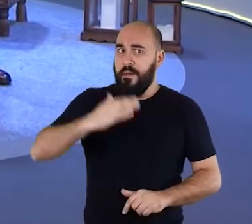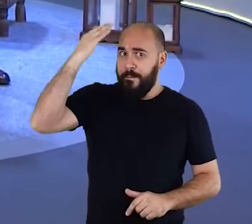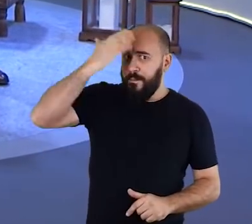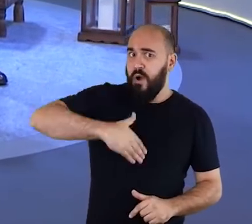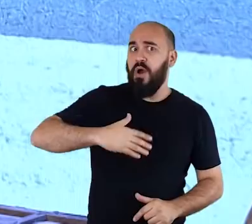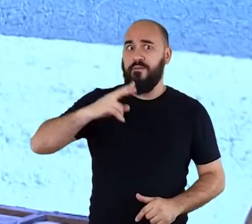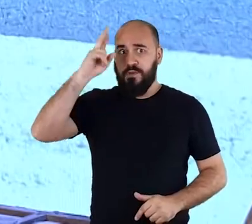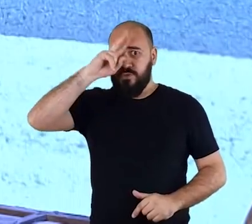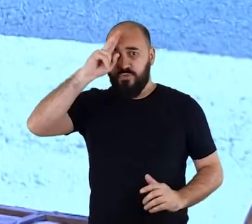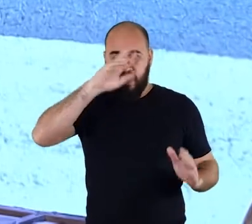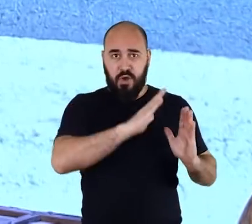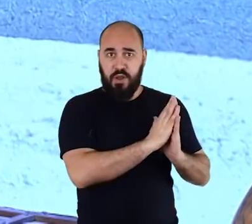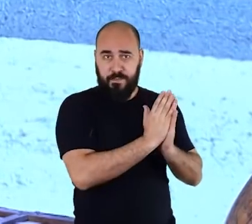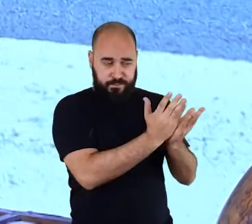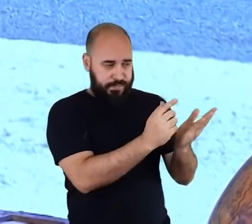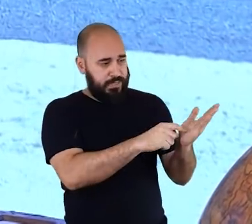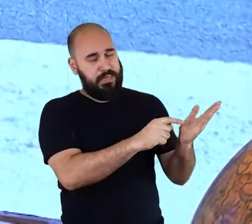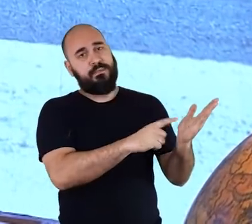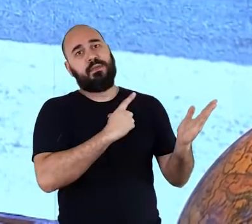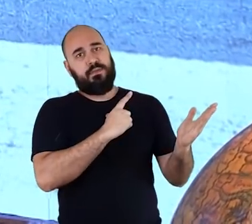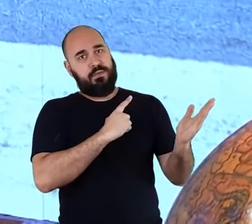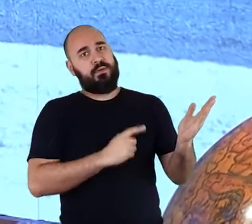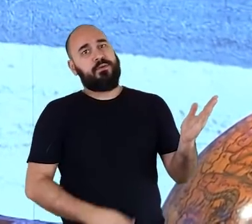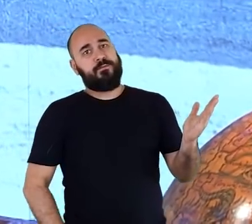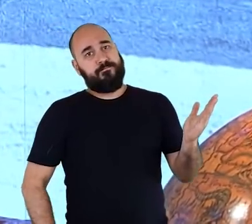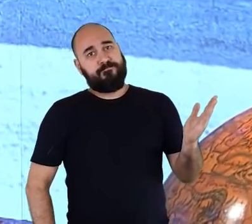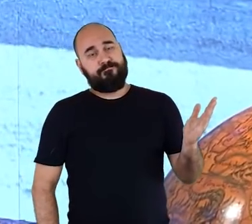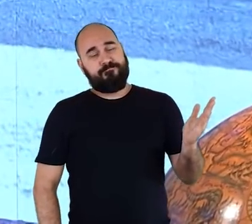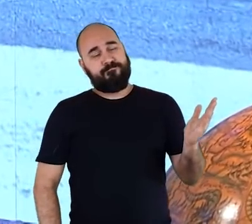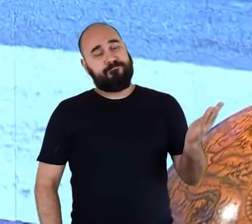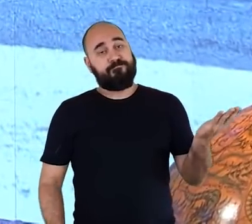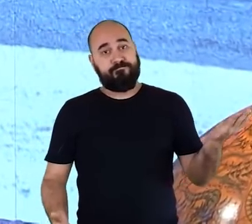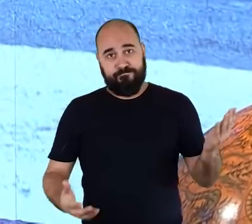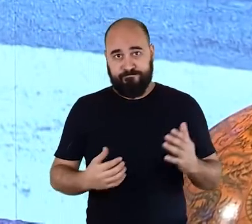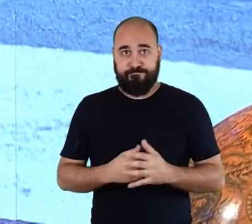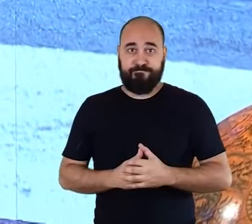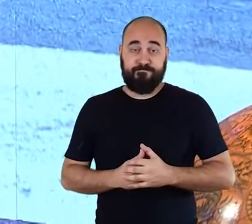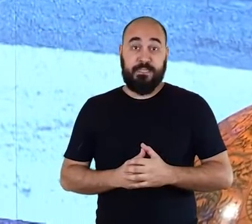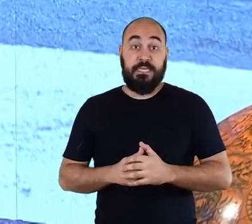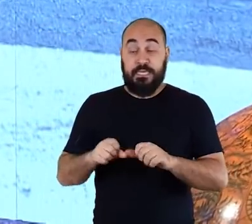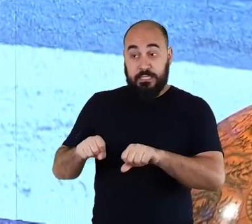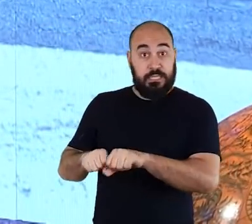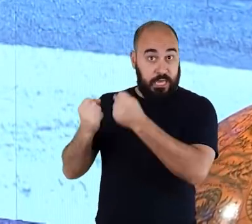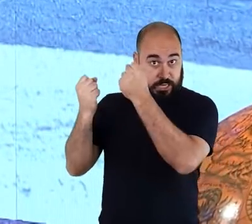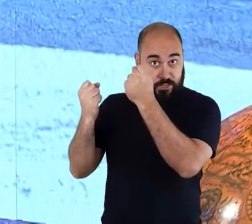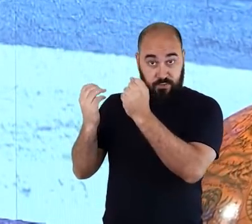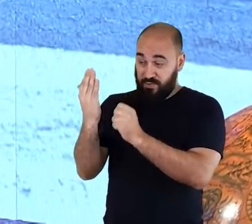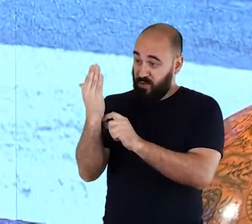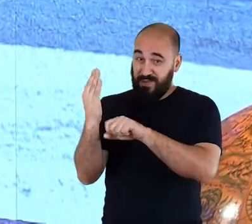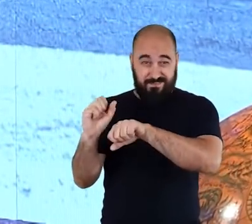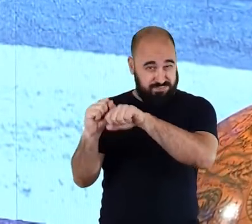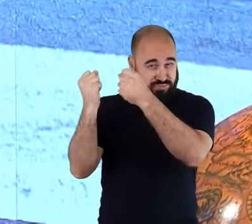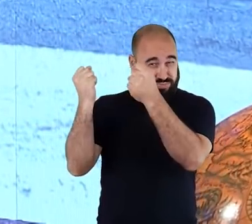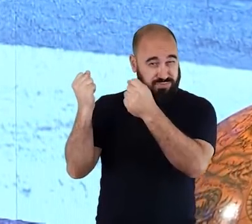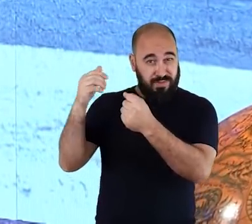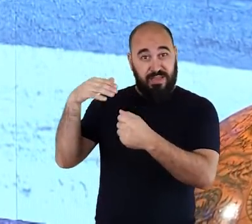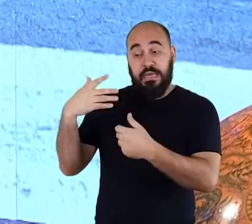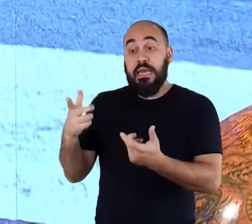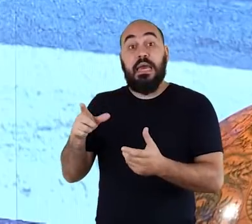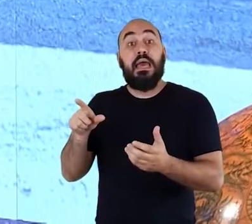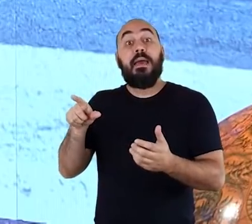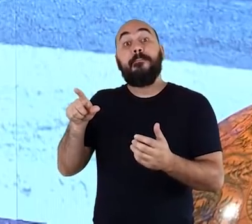Bíblia Sagrada. Nesse processo de destruição e montagem, aproximadamente 2/3 da inscrição